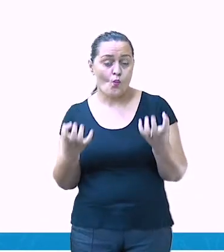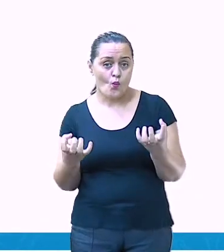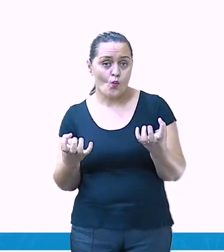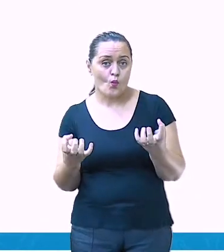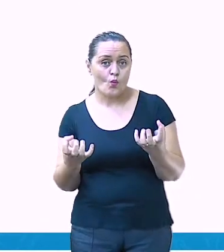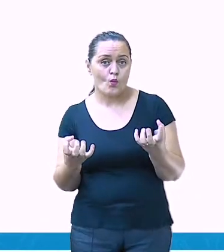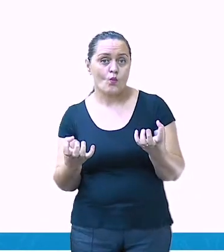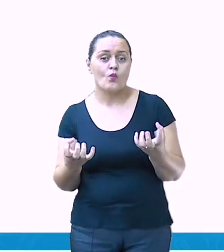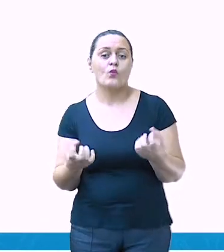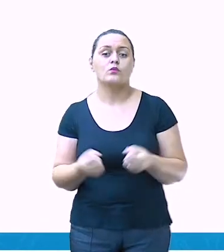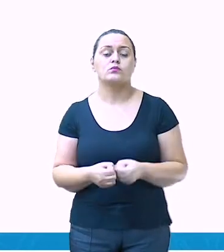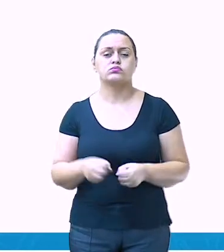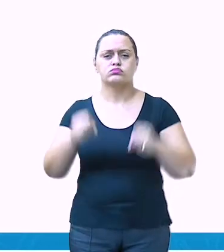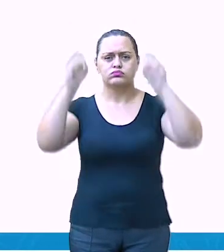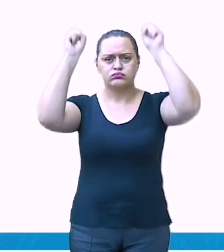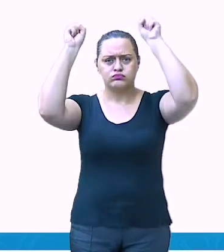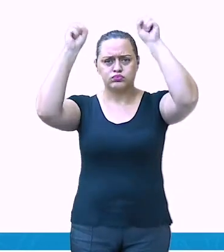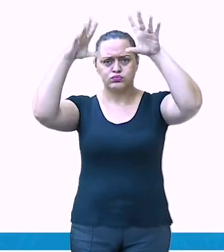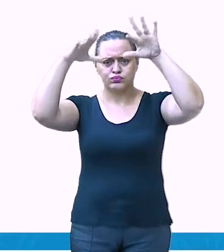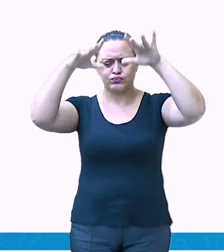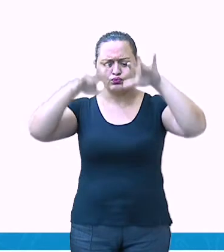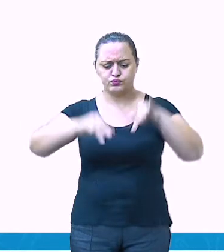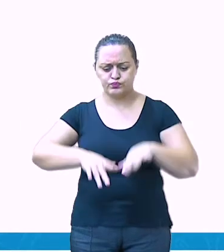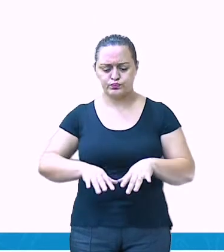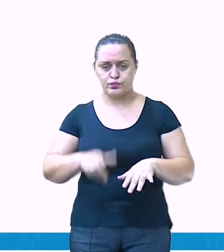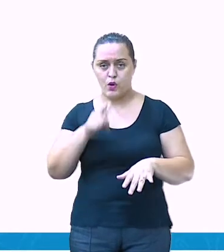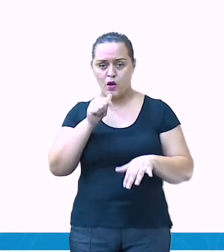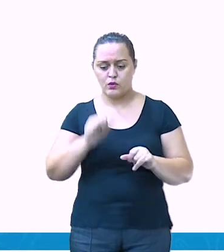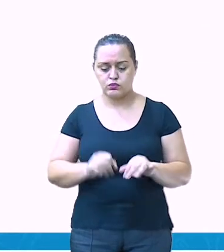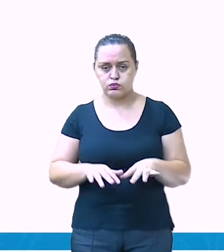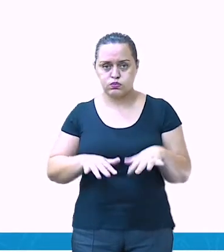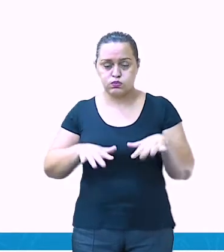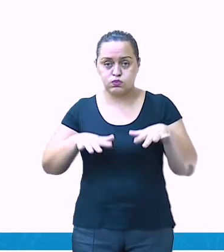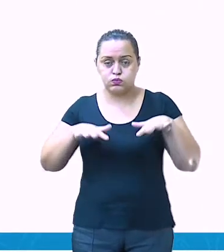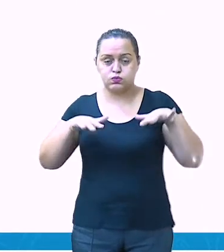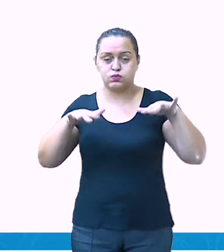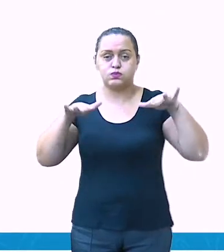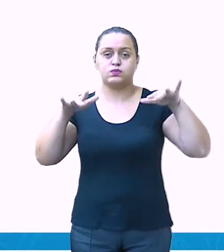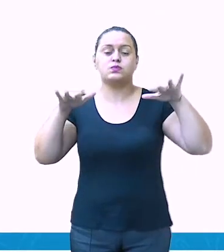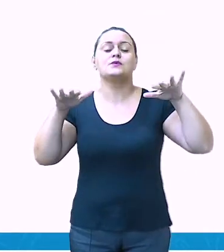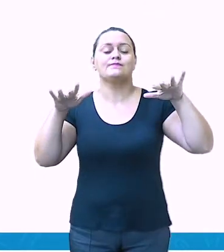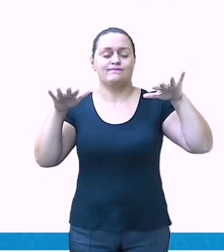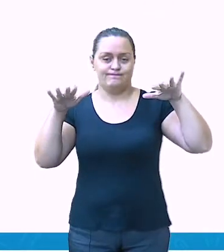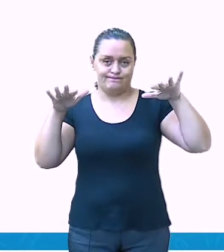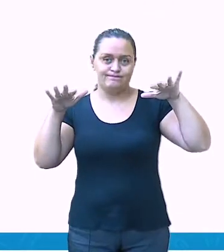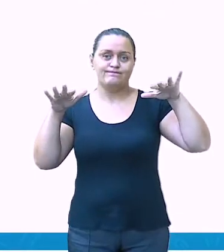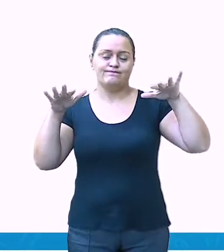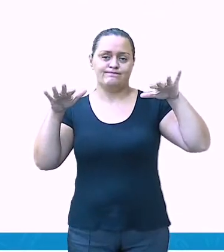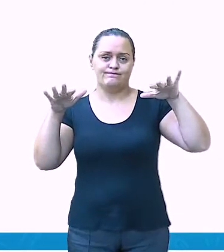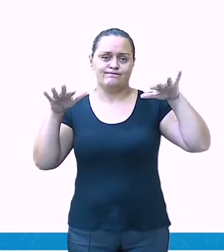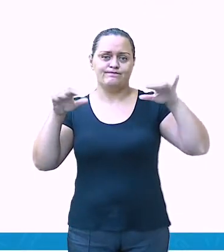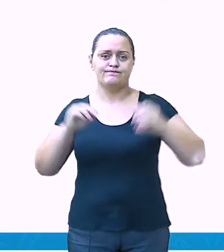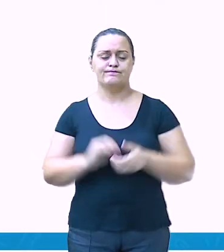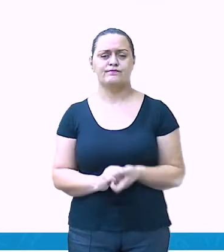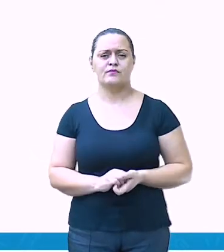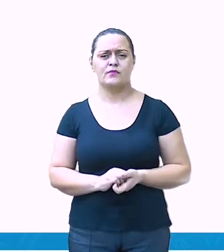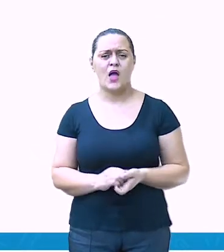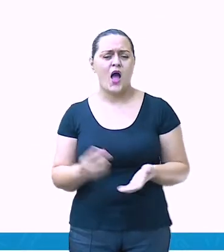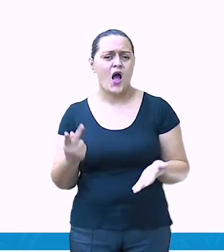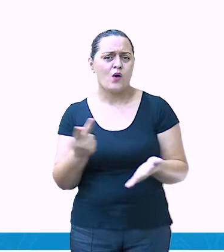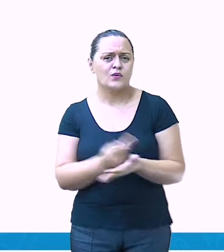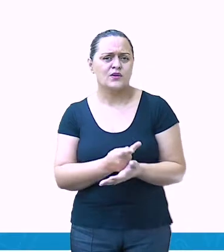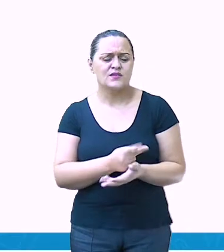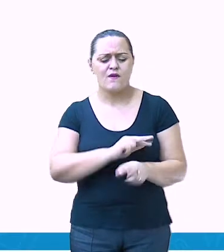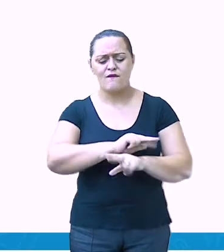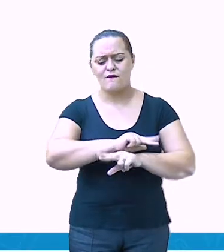acontecendo? Onde isso acontece? Como que isso tudo acontece de maneira natural em vários